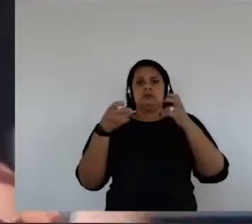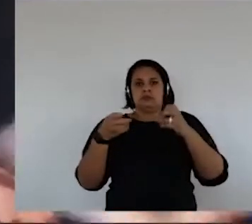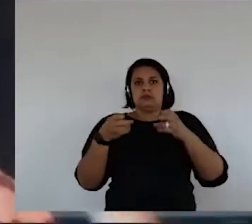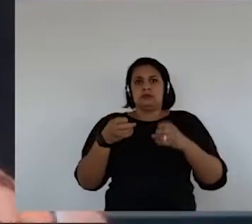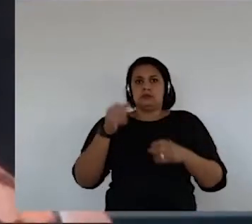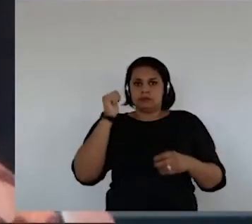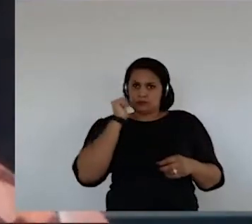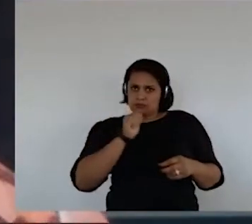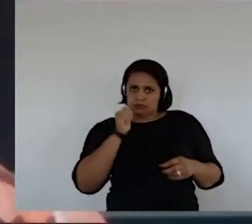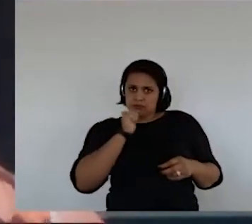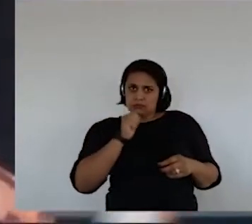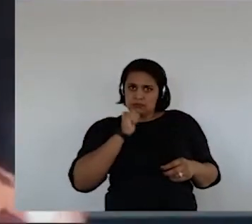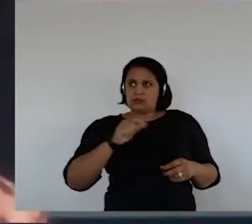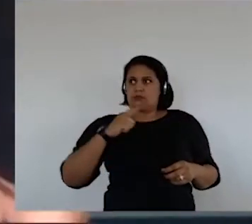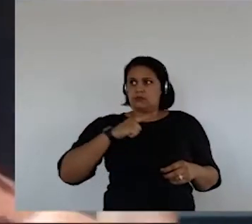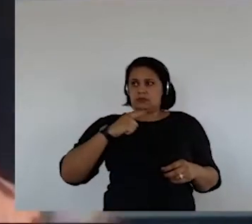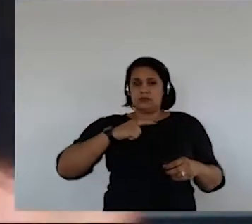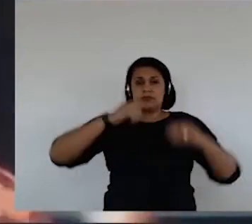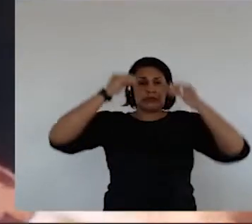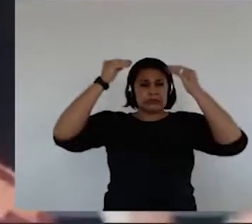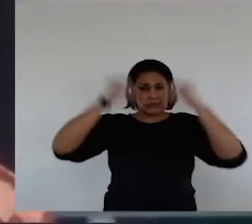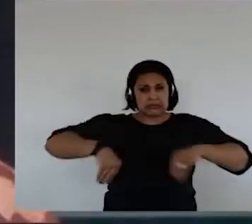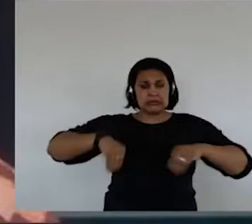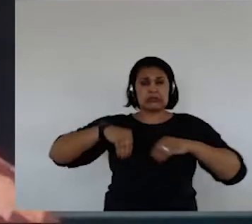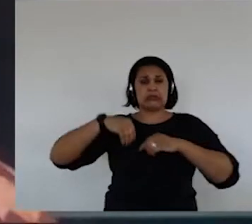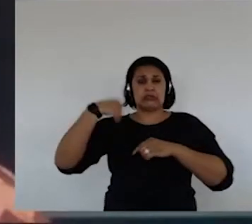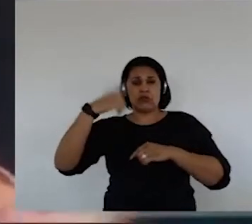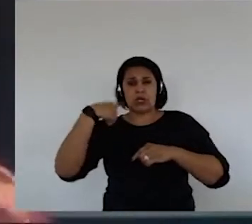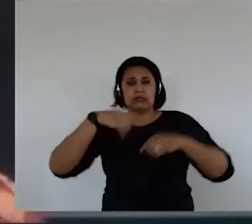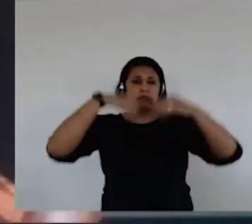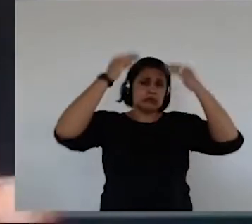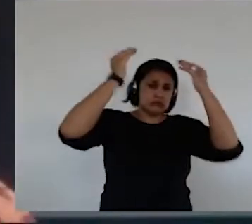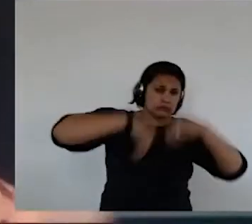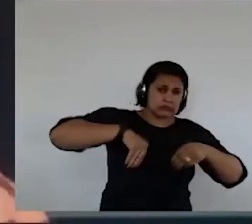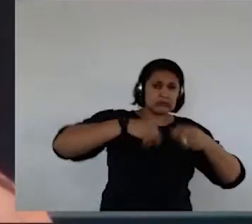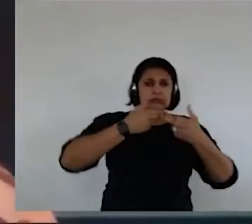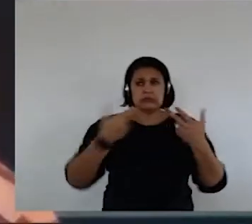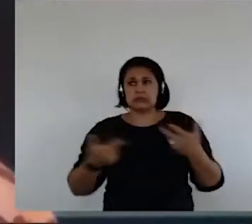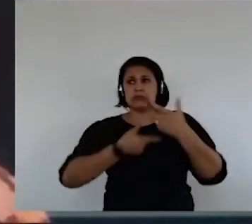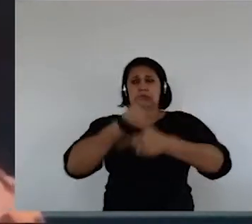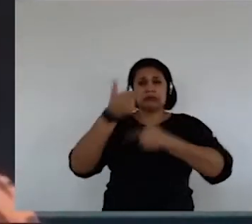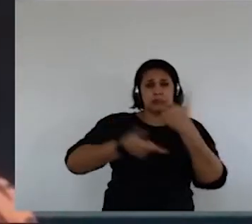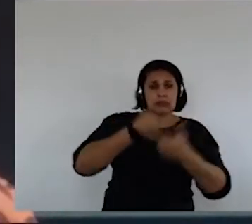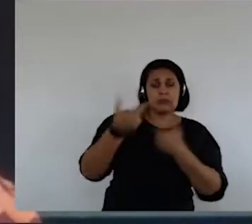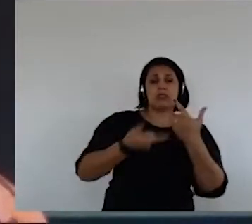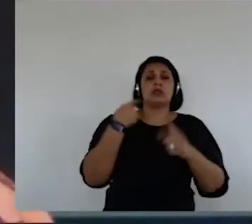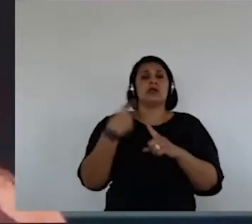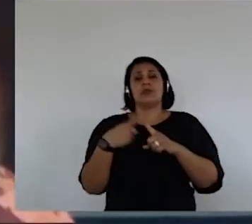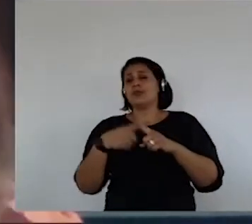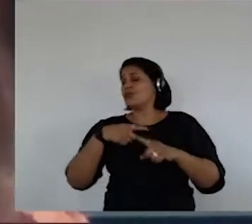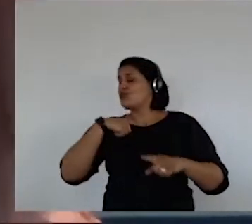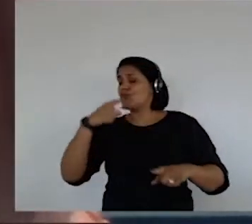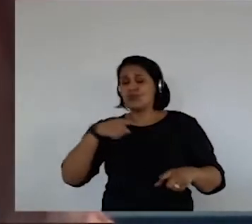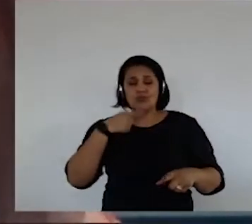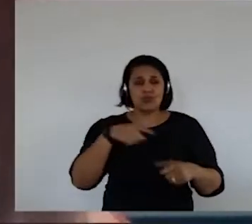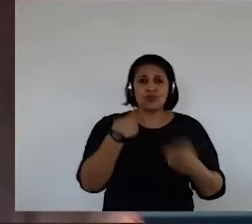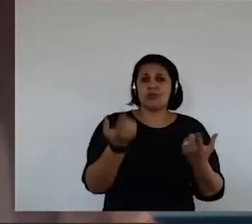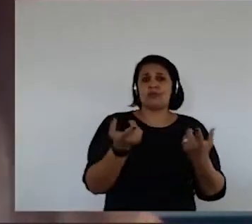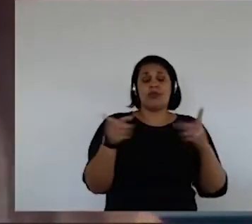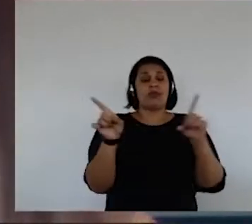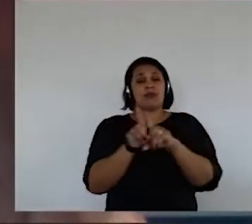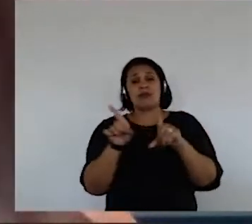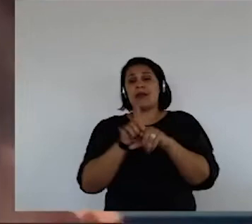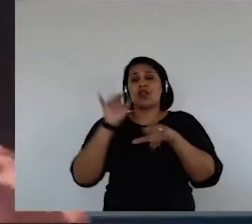desistindo da advocacia, abrindo mão de empregos, porque não estão conseguindo conciliar, ou estão